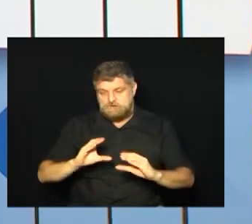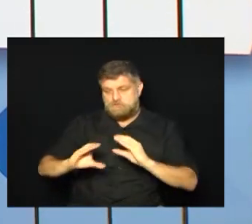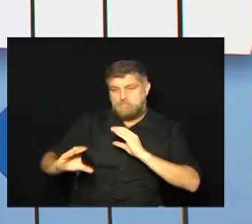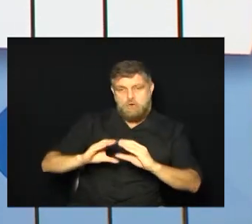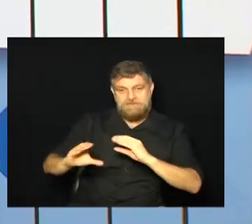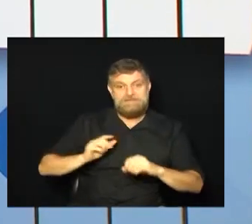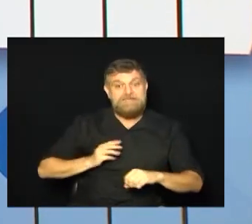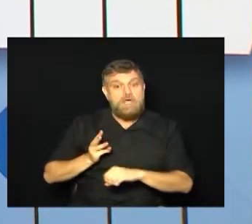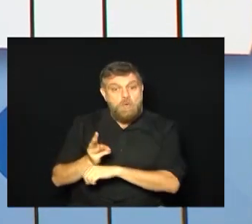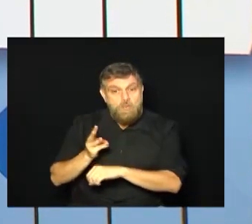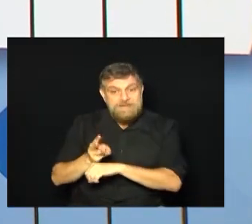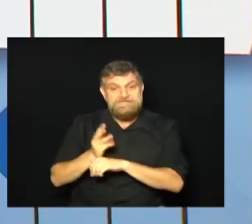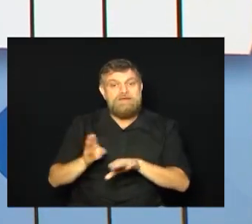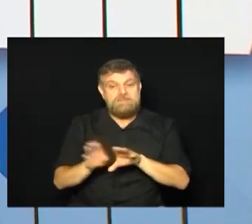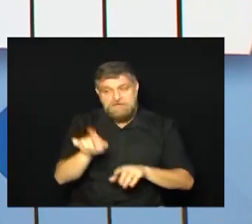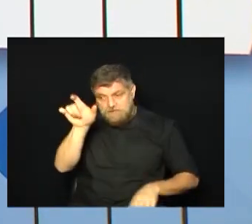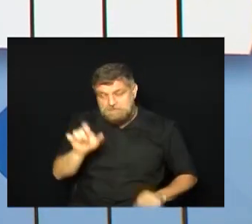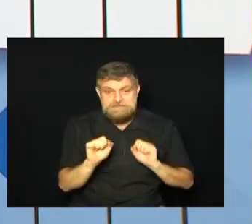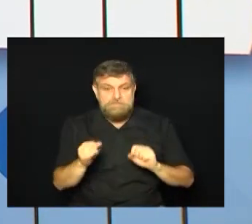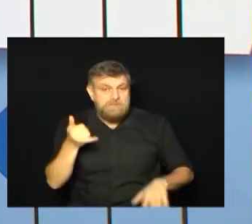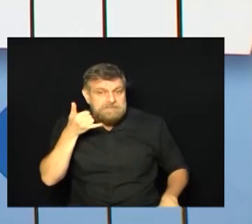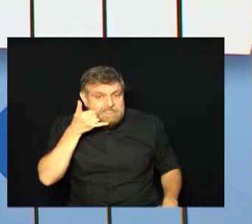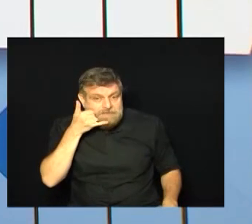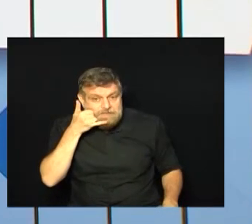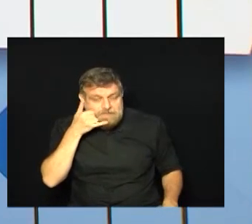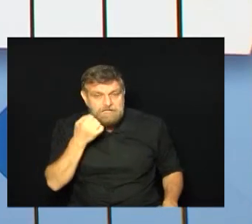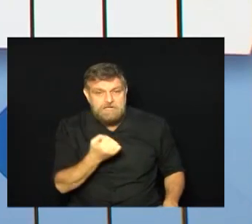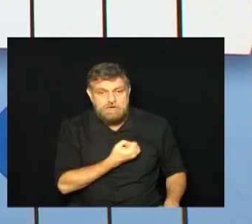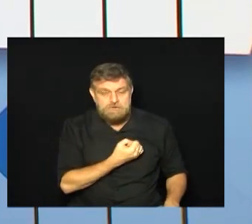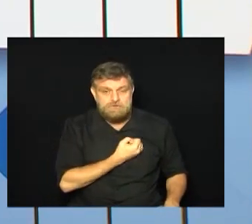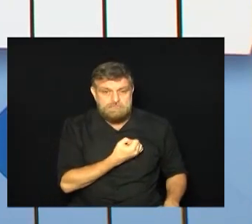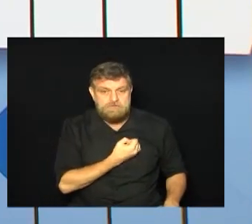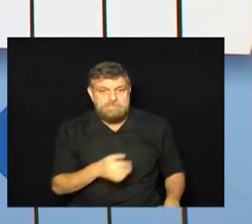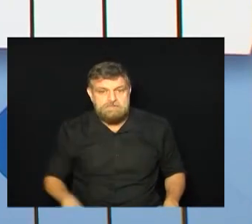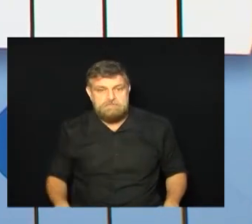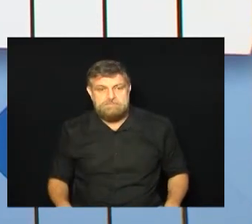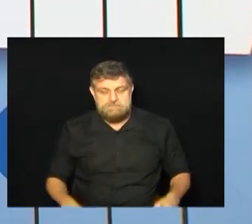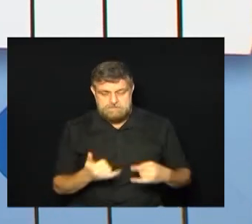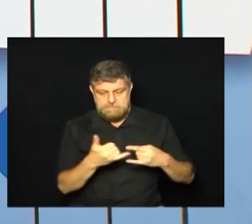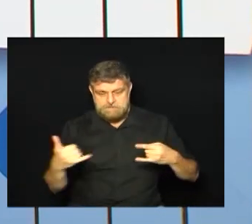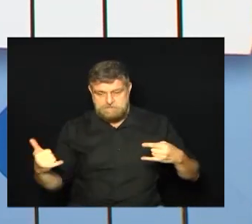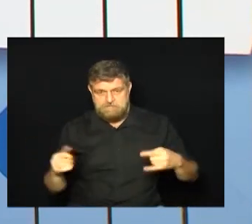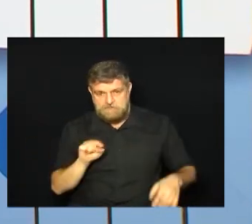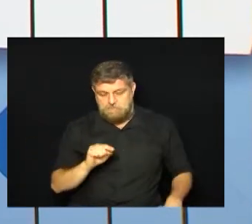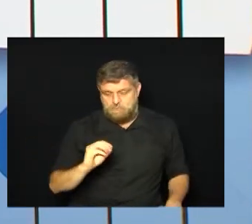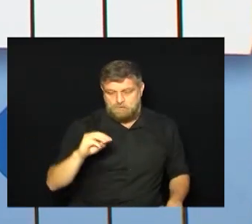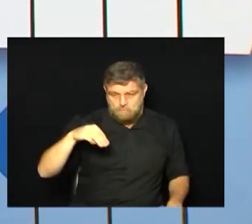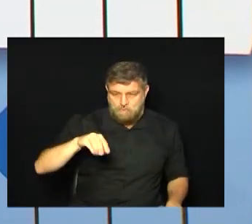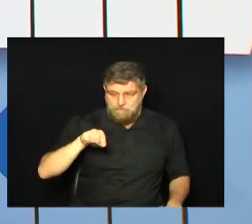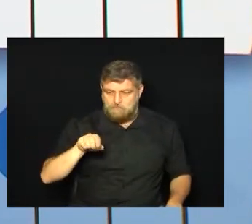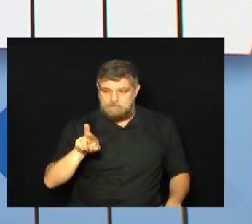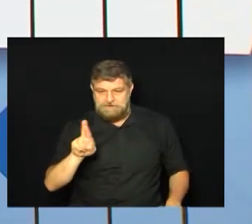o WhatsApp e também você pode ligar nos números que estão disponíveis. cpfl.com.br e